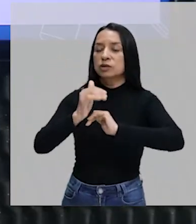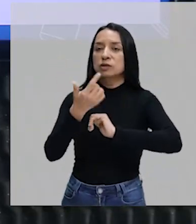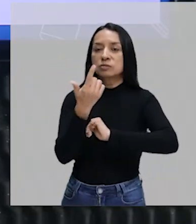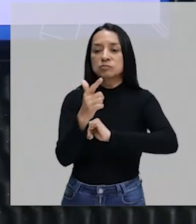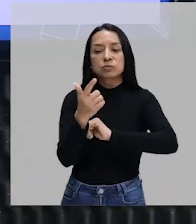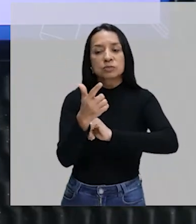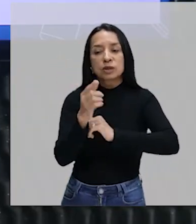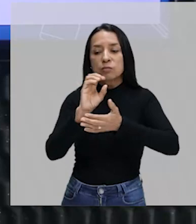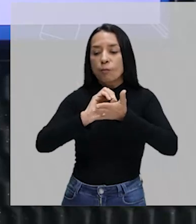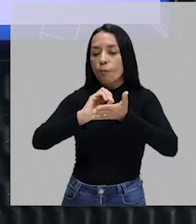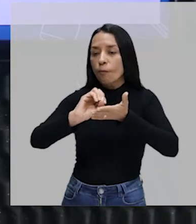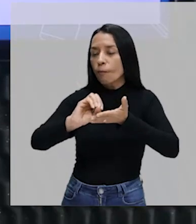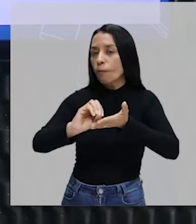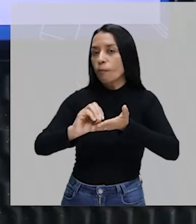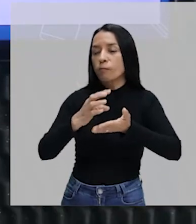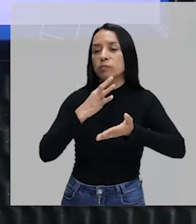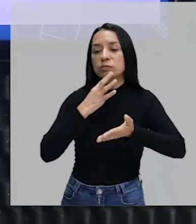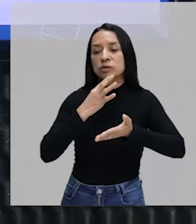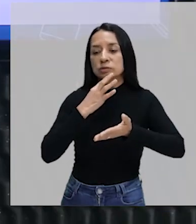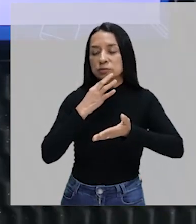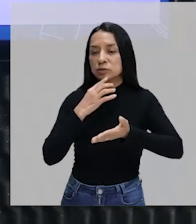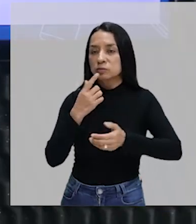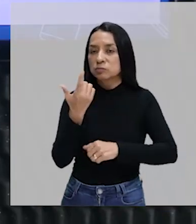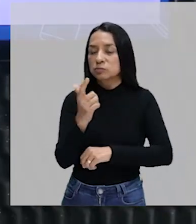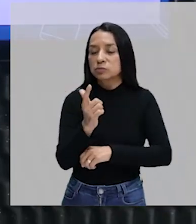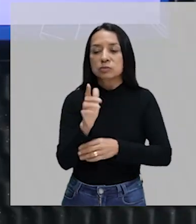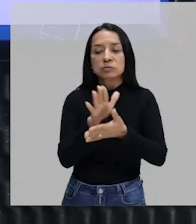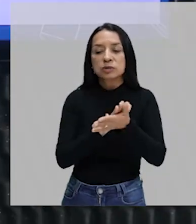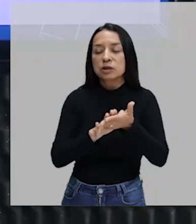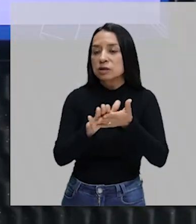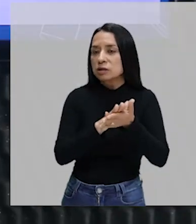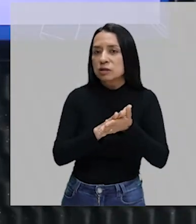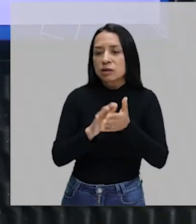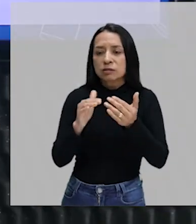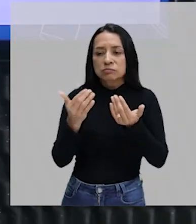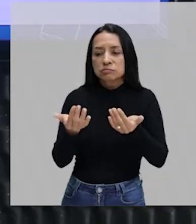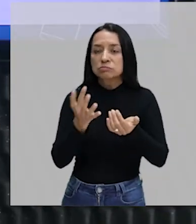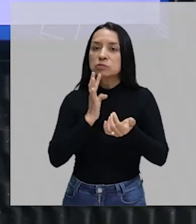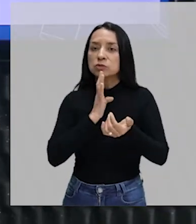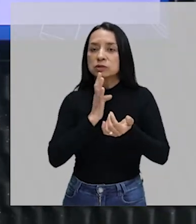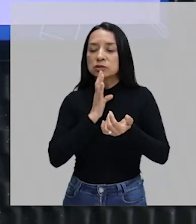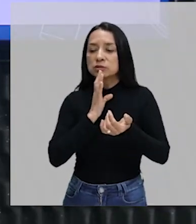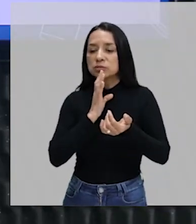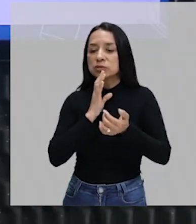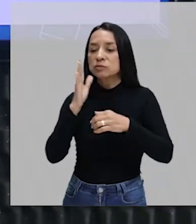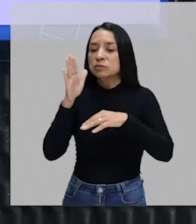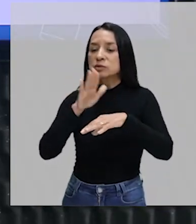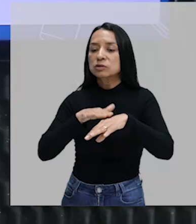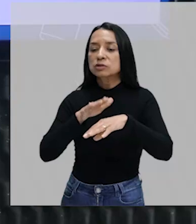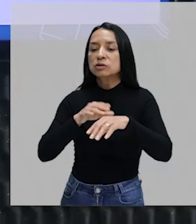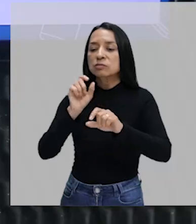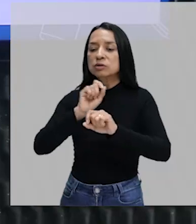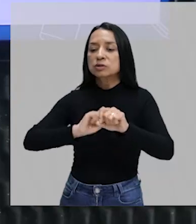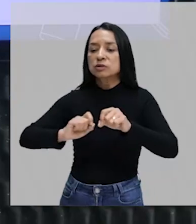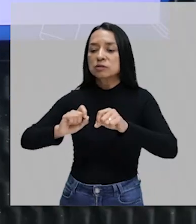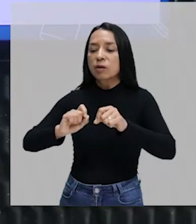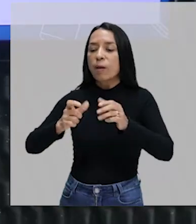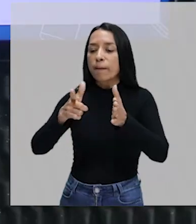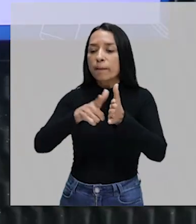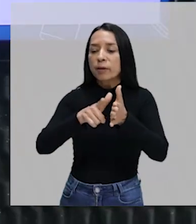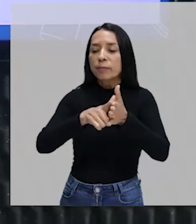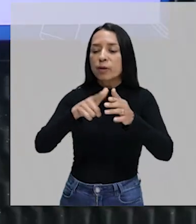nenhum conhecimento, em que nós não trazemos nada enquanto conhecimento, que ele chama de tábula rasa ou folha em